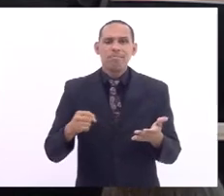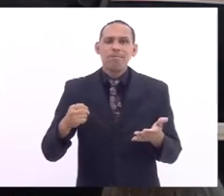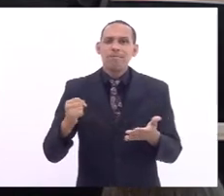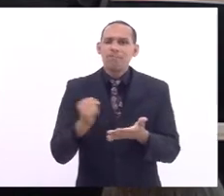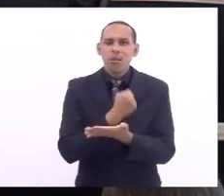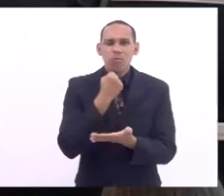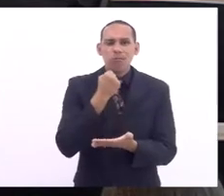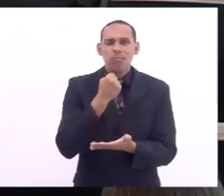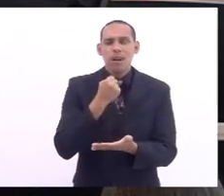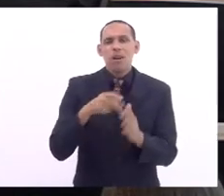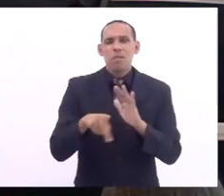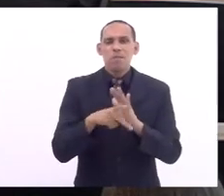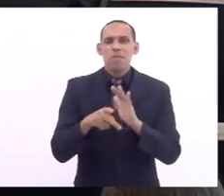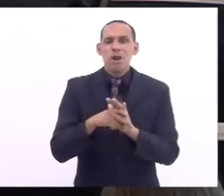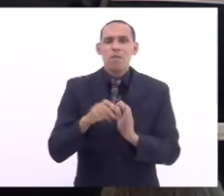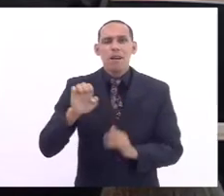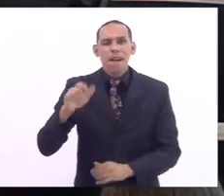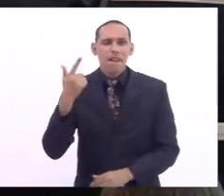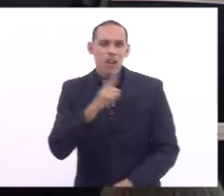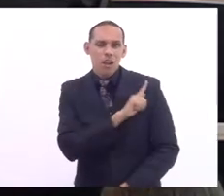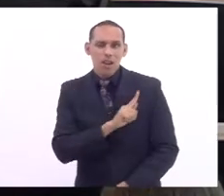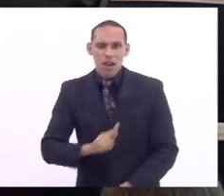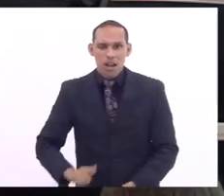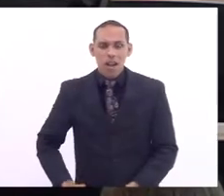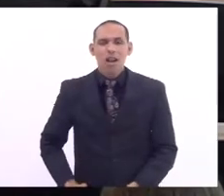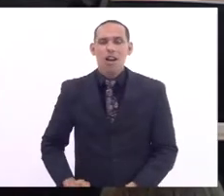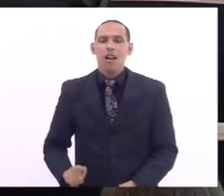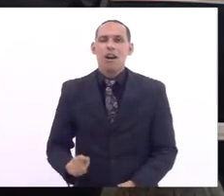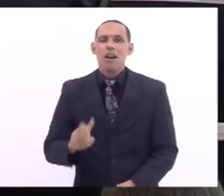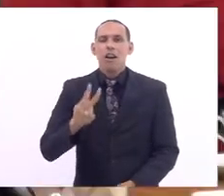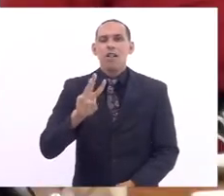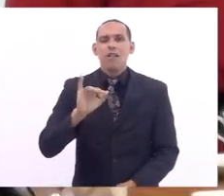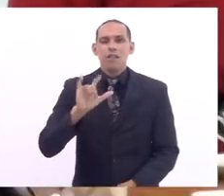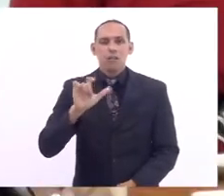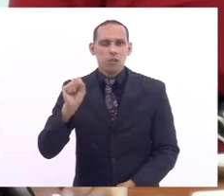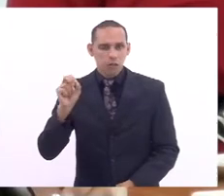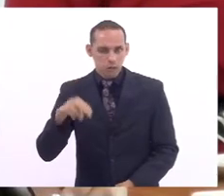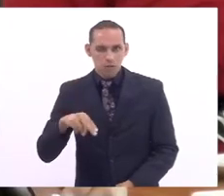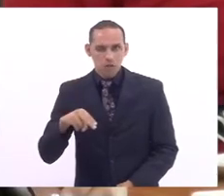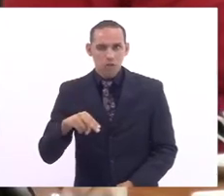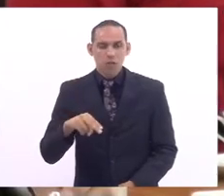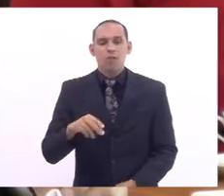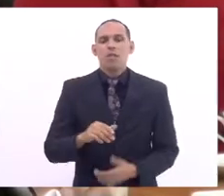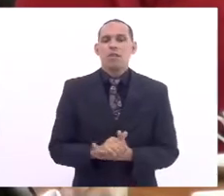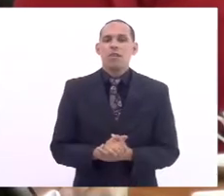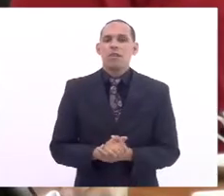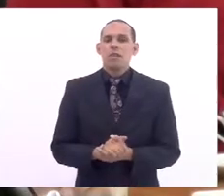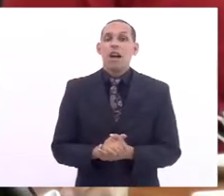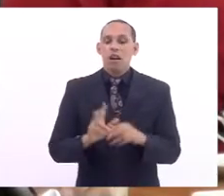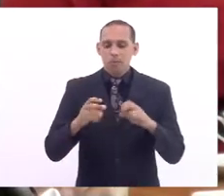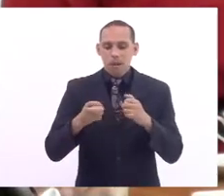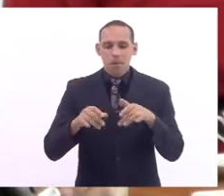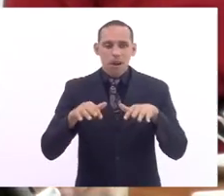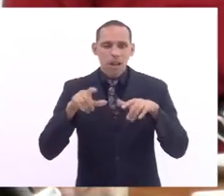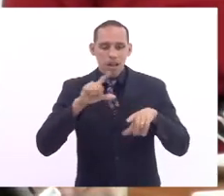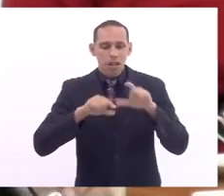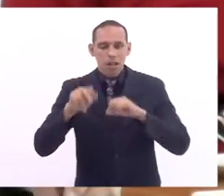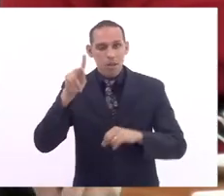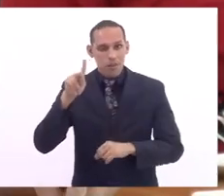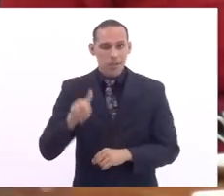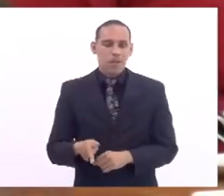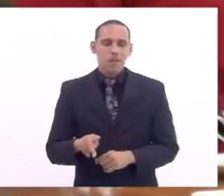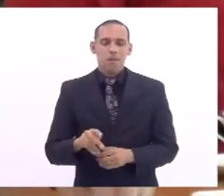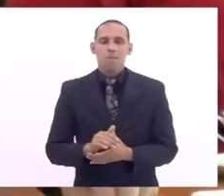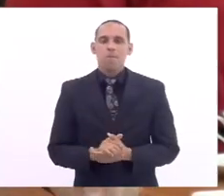ex-governador Wilson vício né porque chegou a ser instalado Henrique Silveira foi eleito presidente em sessão plenária não é é só de todas as